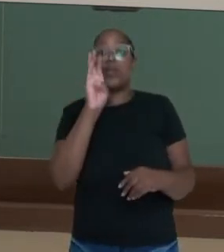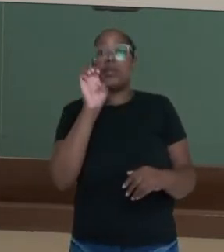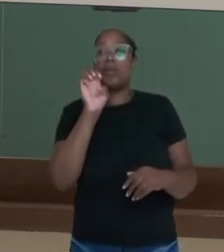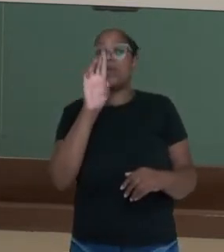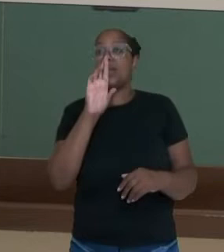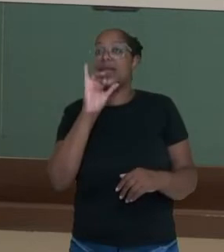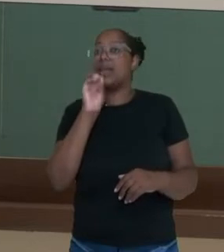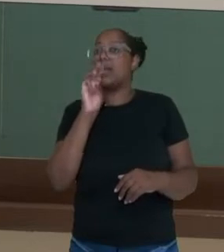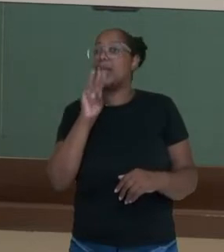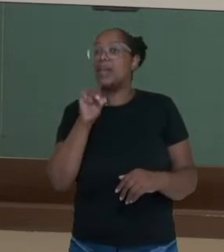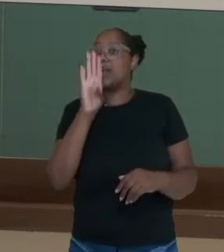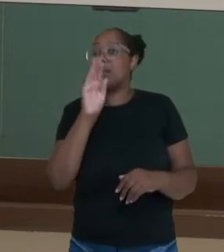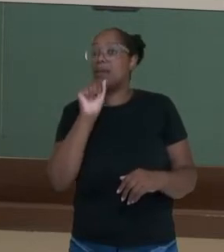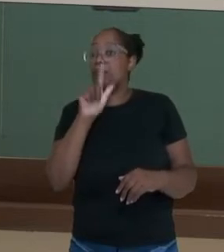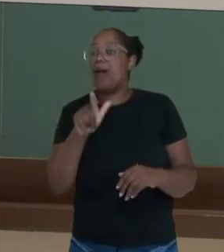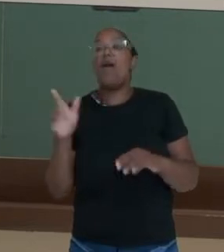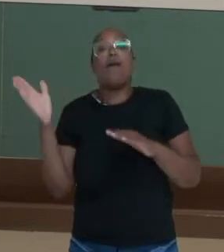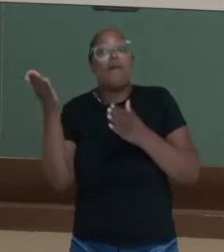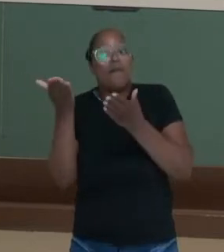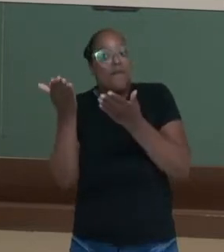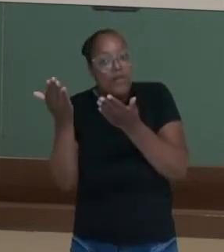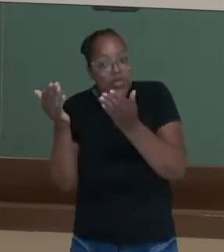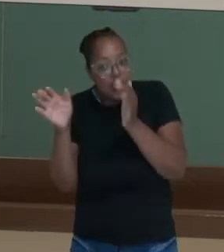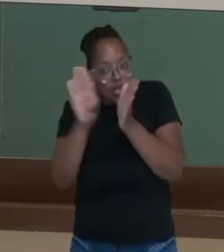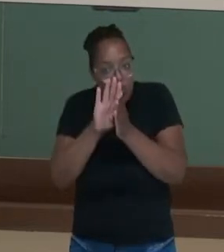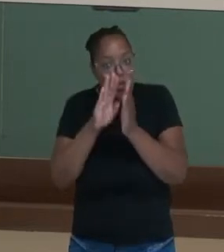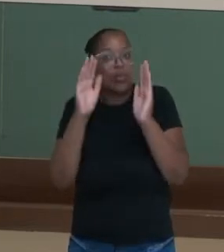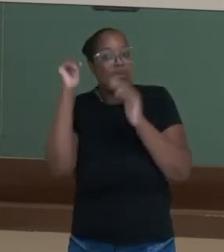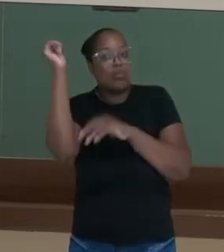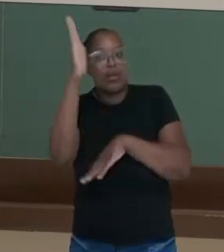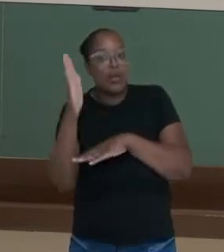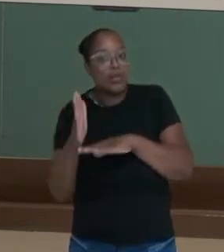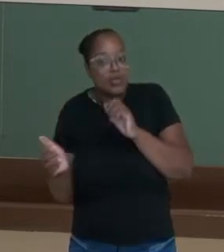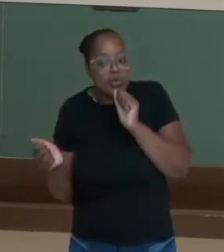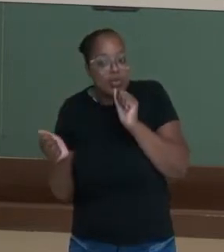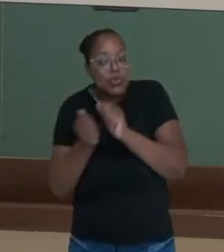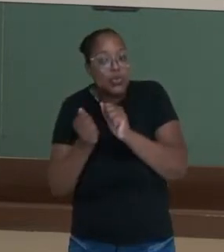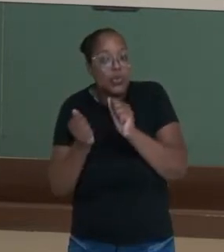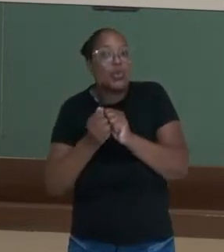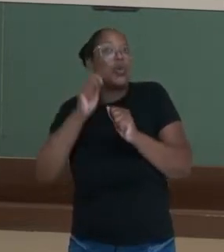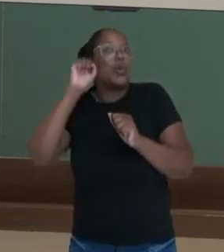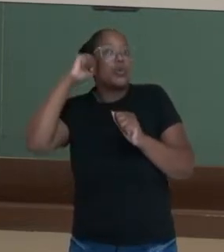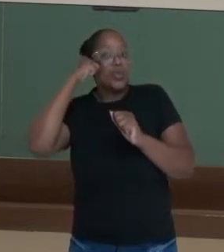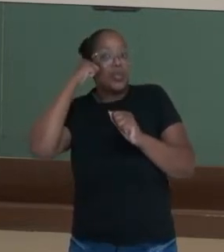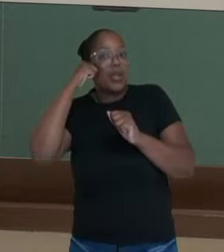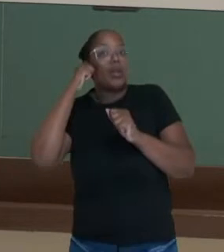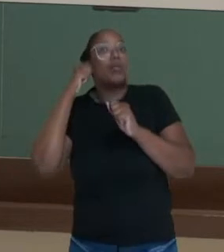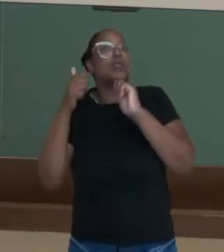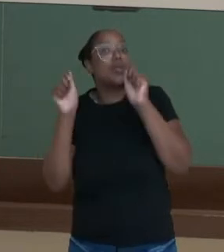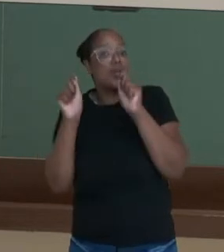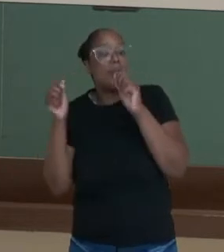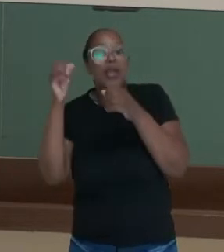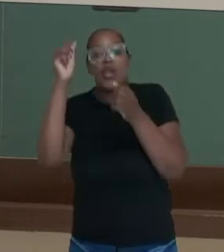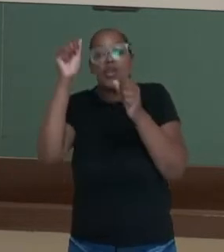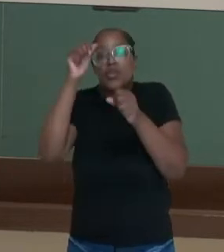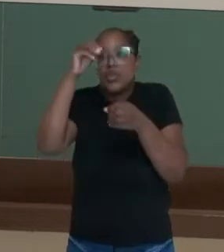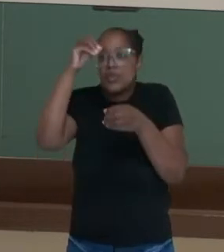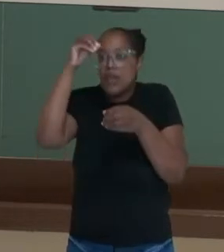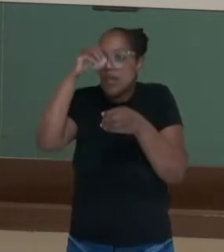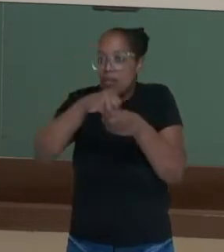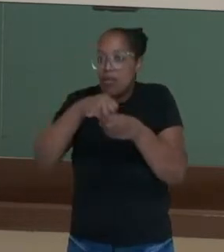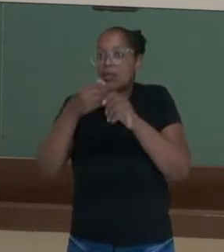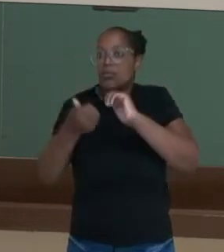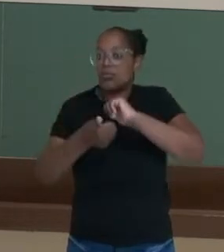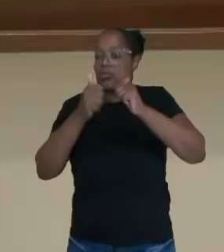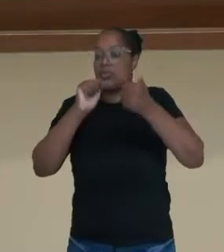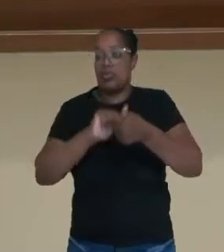Como parte da cultura desse povo, e ele é, então, incorporado à roda de capoeira. Ele é tão fundamental na